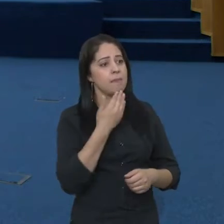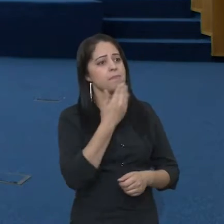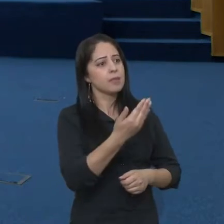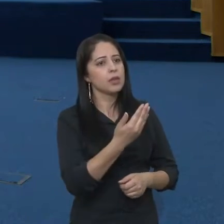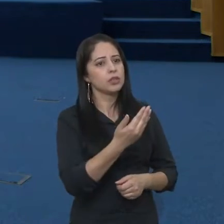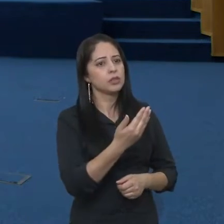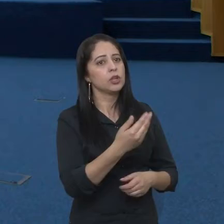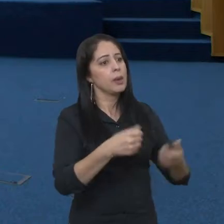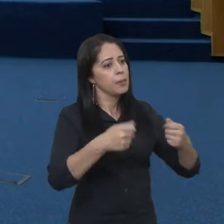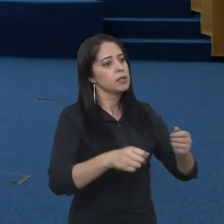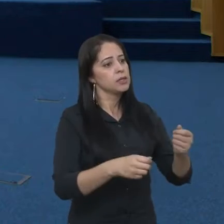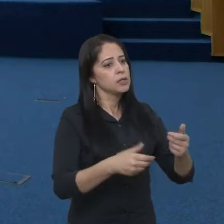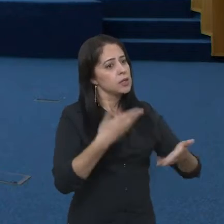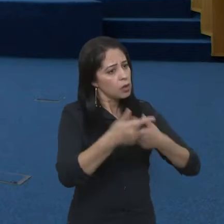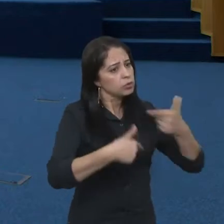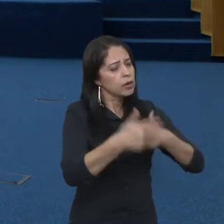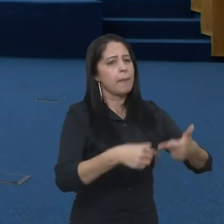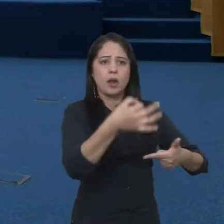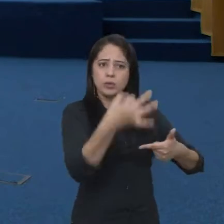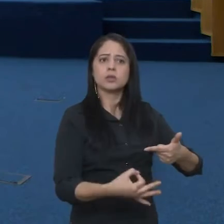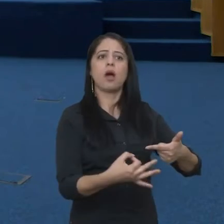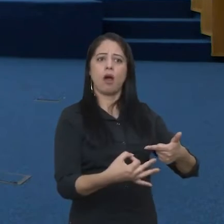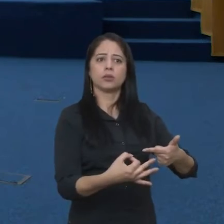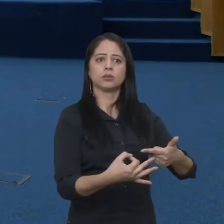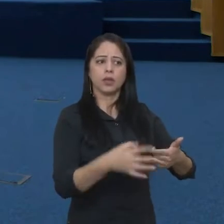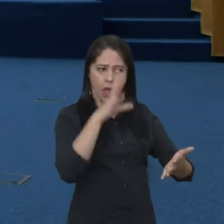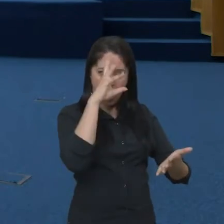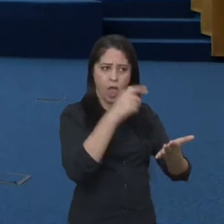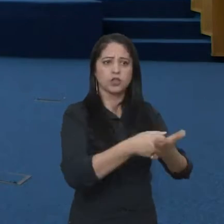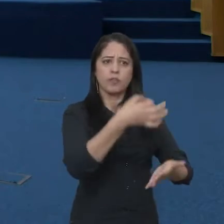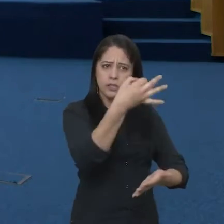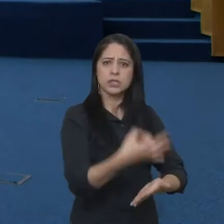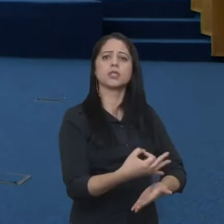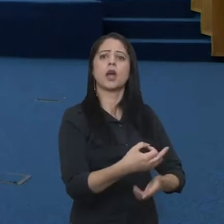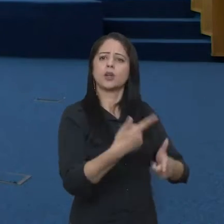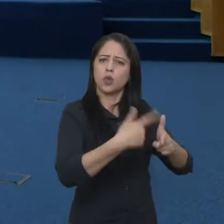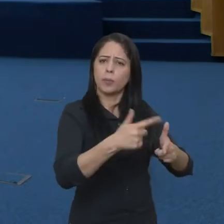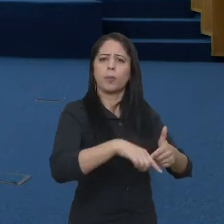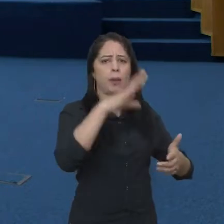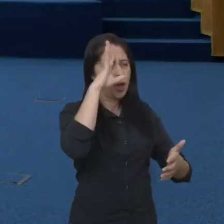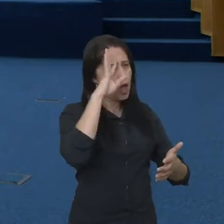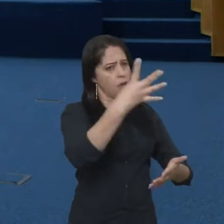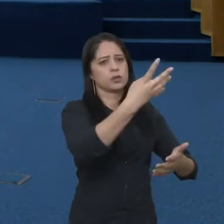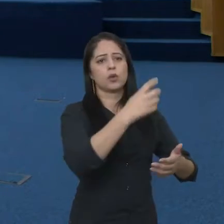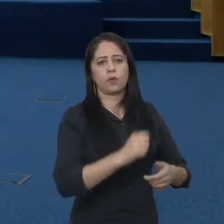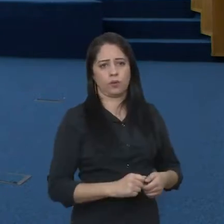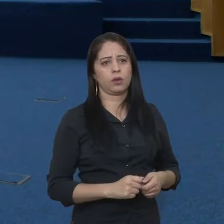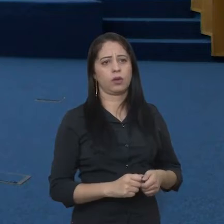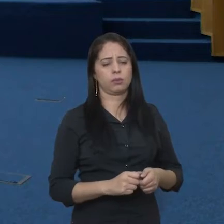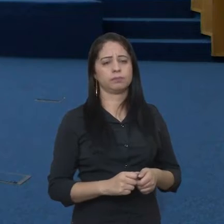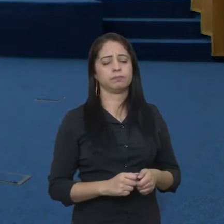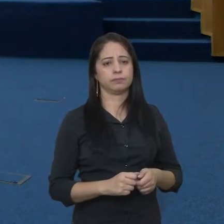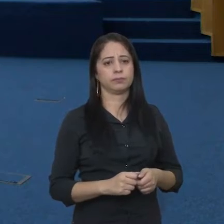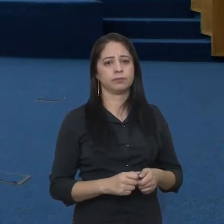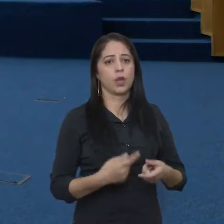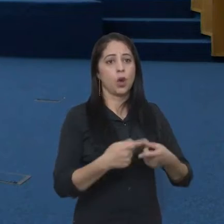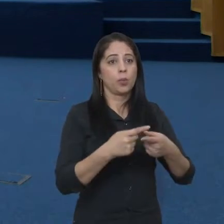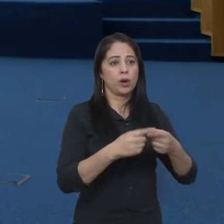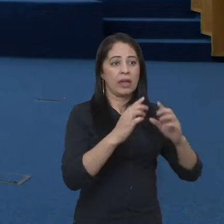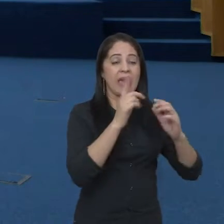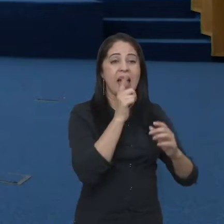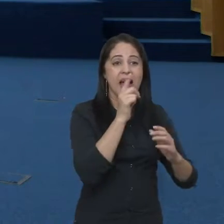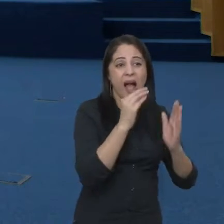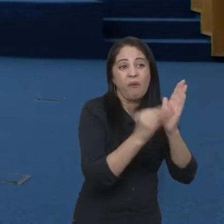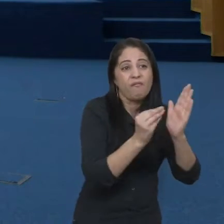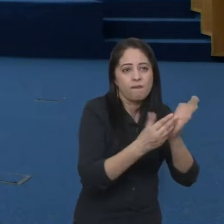uma realização de serviço de obras para a gente resolver de uma vez por todas a dificuldade que a gente vem